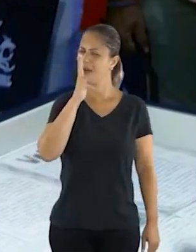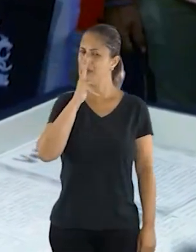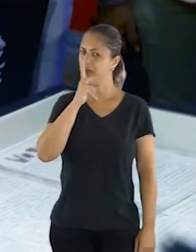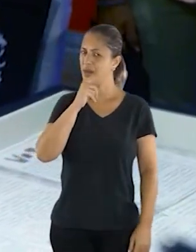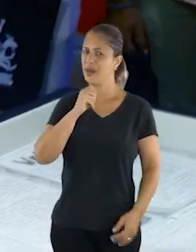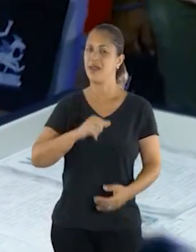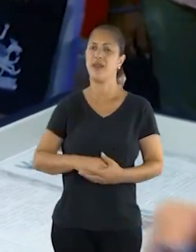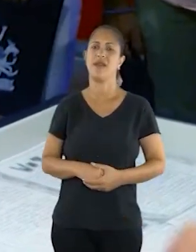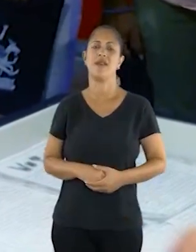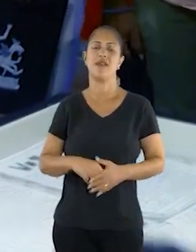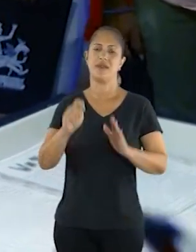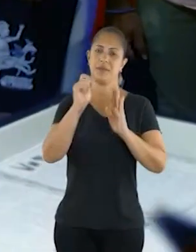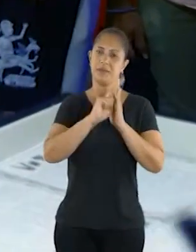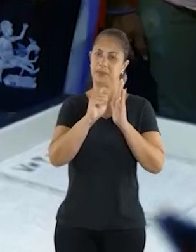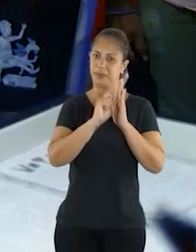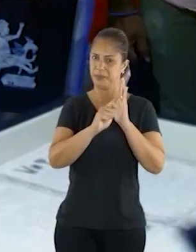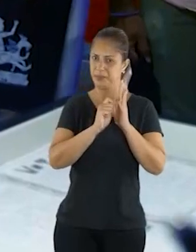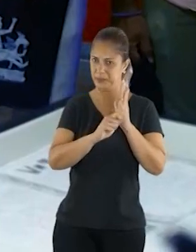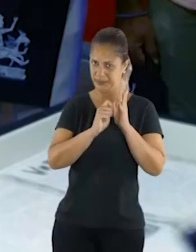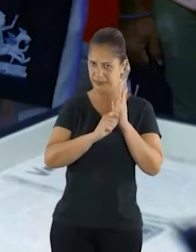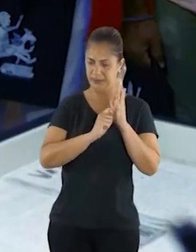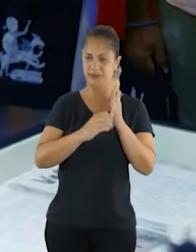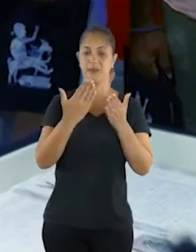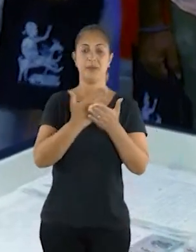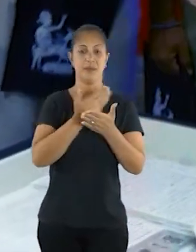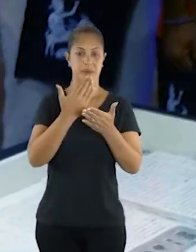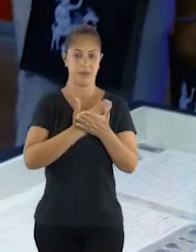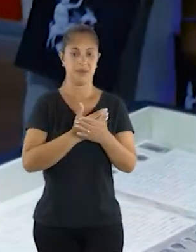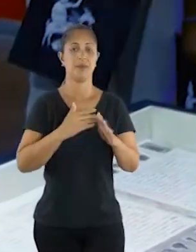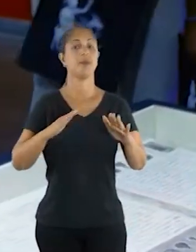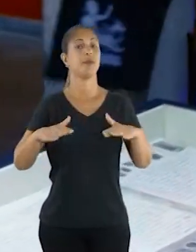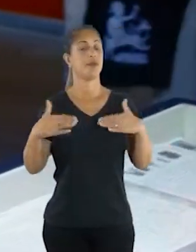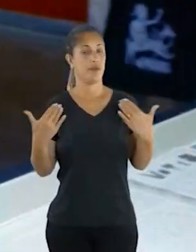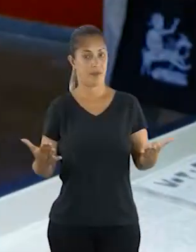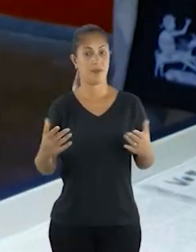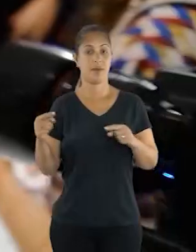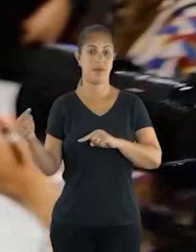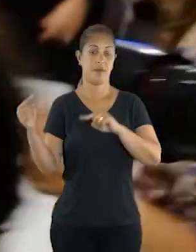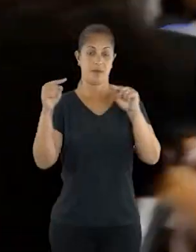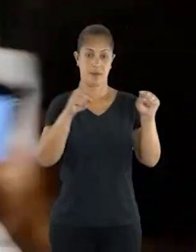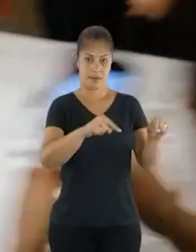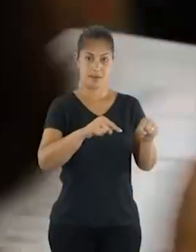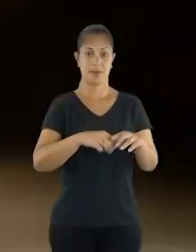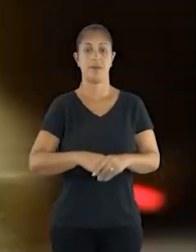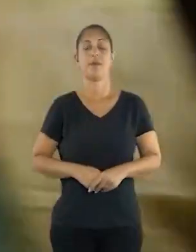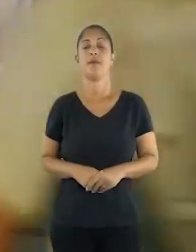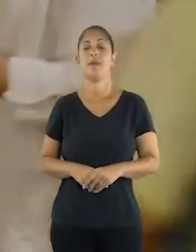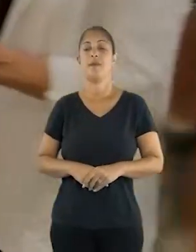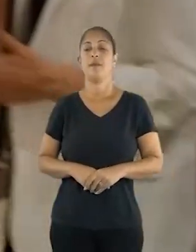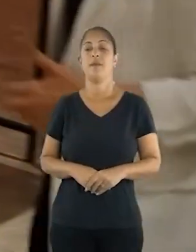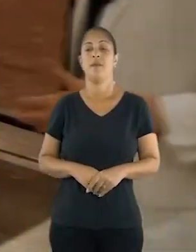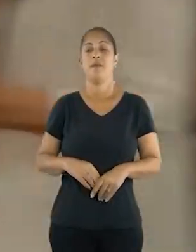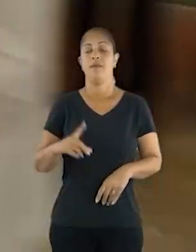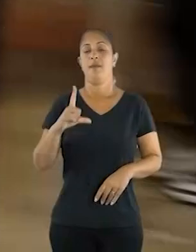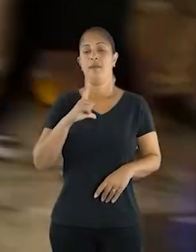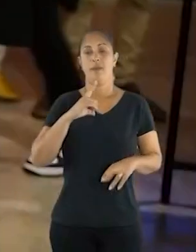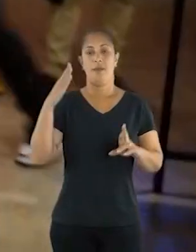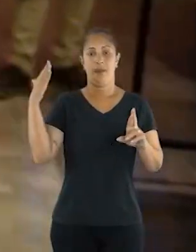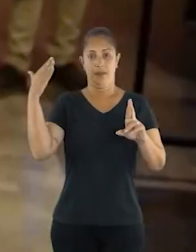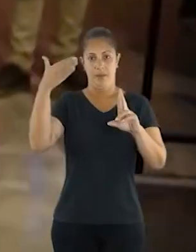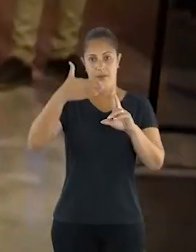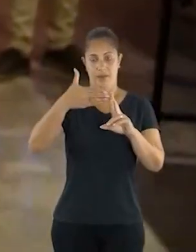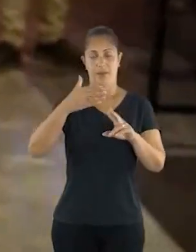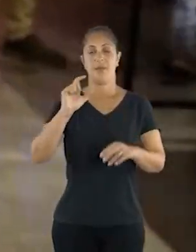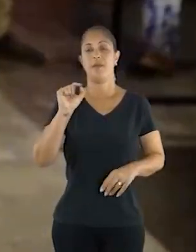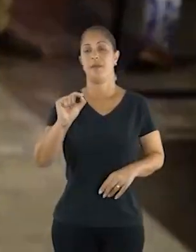muito tempo escrevendo os livros, né? Aqui a gente tem uma